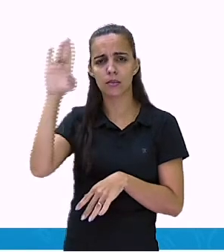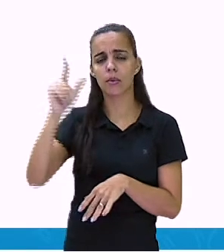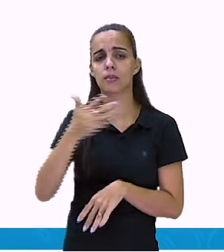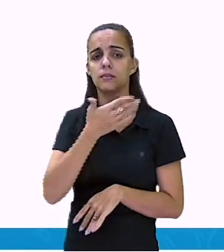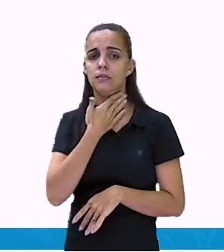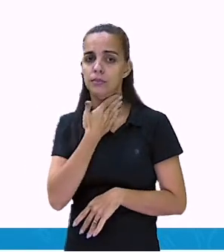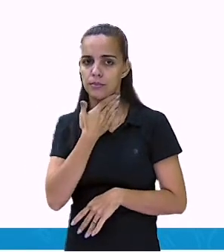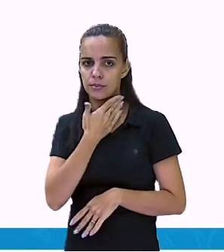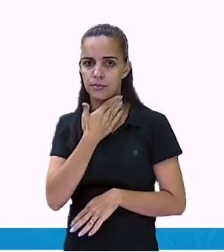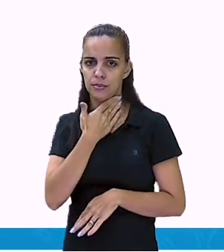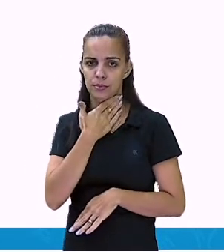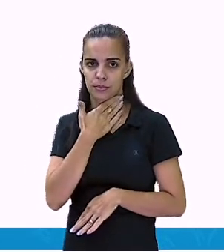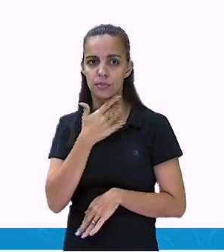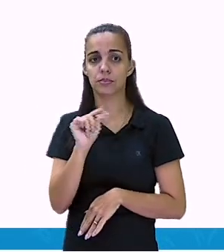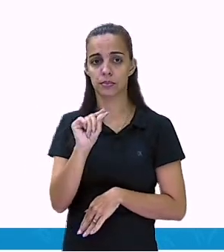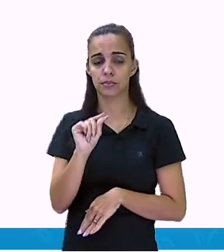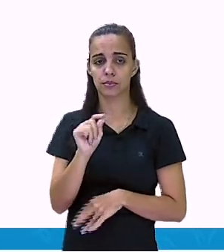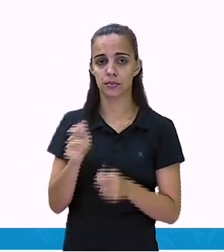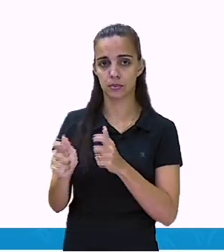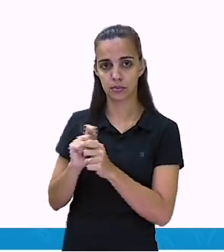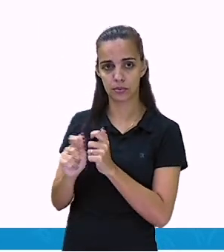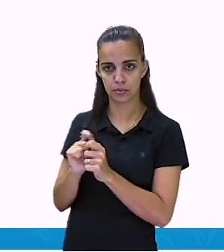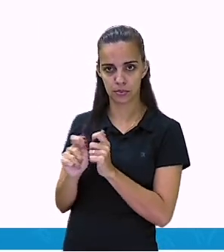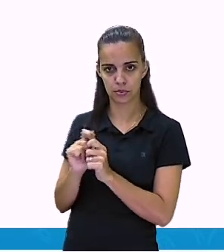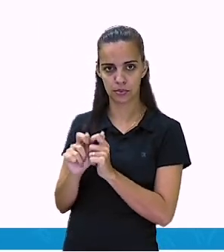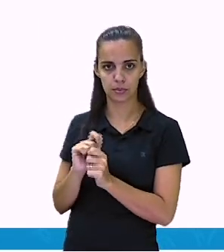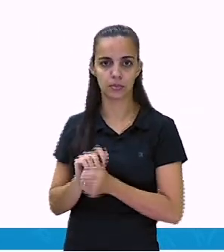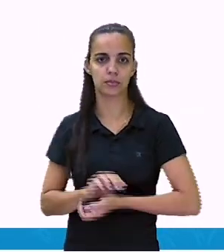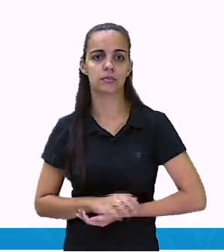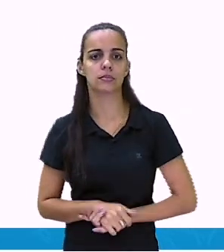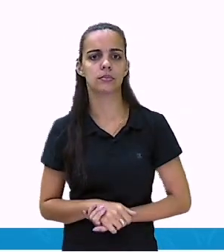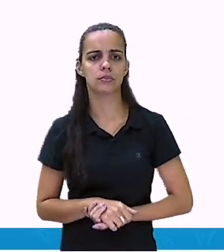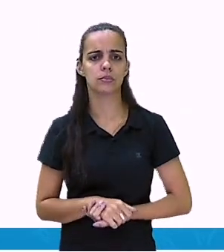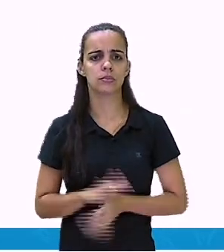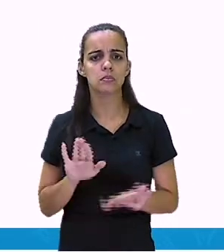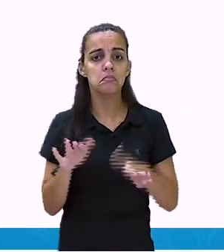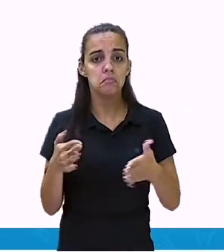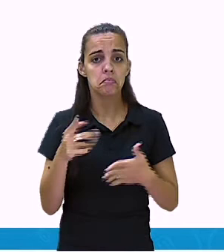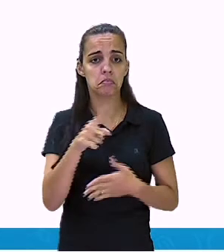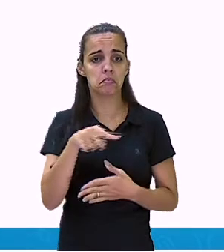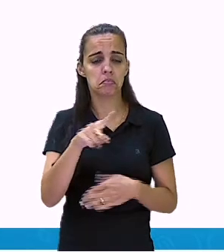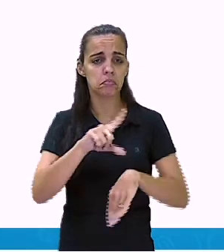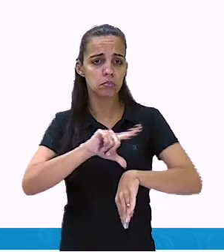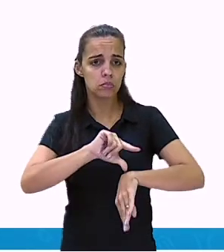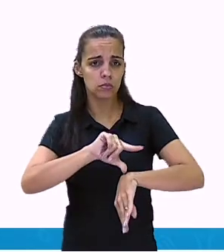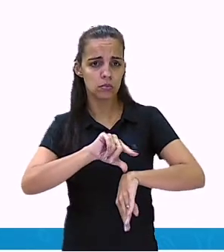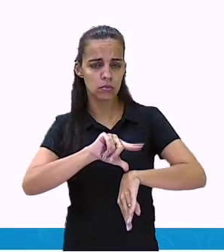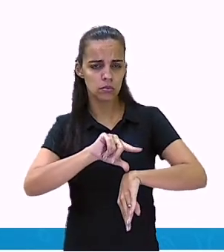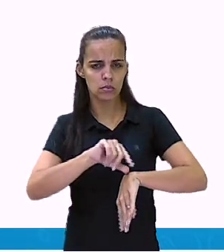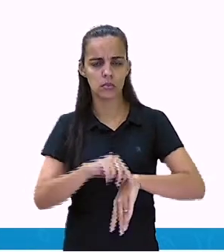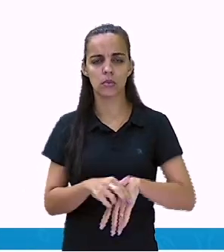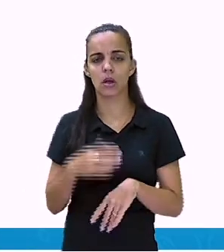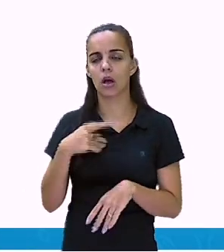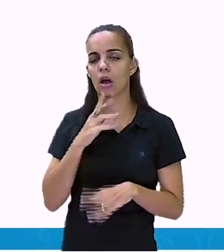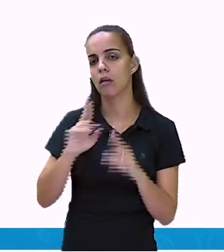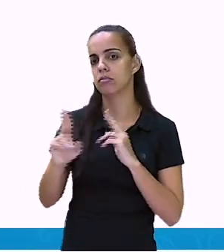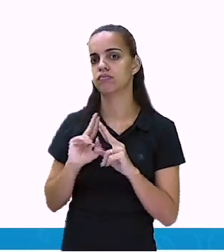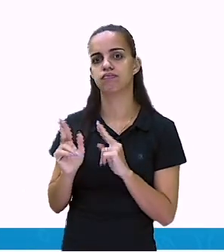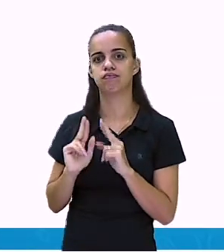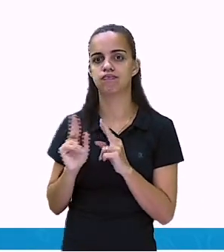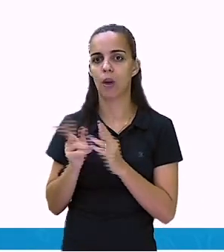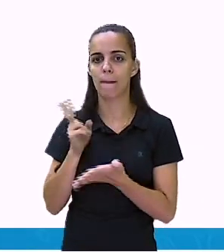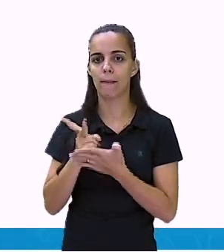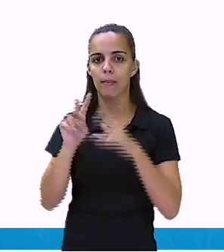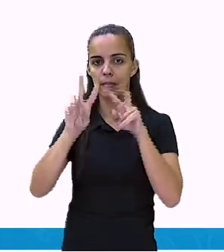aos bate-papos virtuais, né, que são chats, nos quais eles passam horas em assuntos